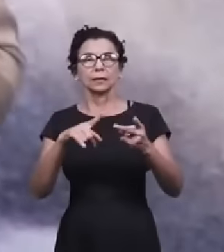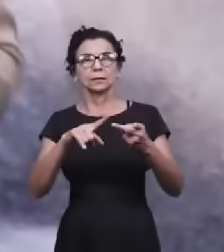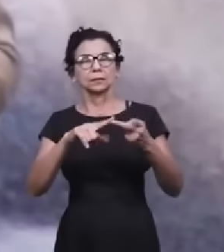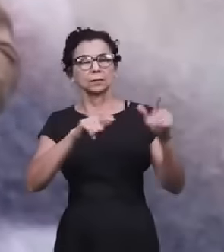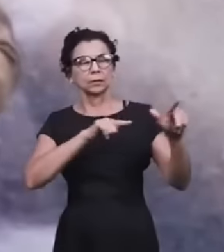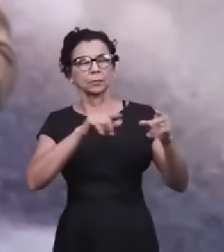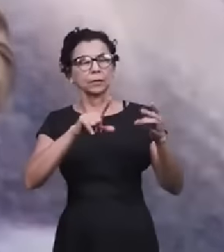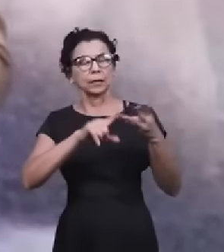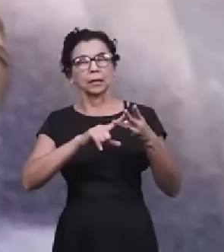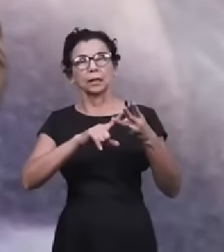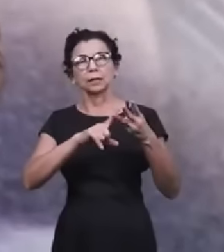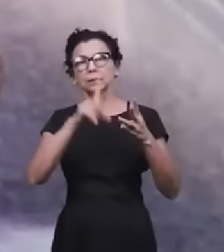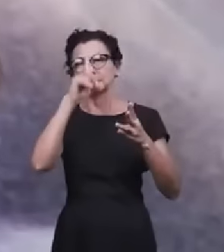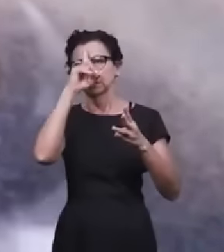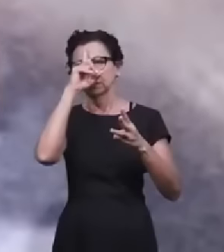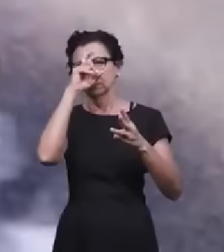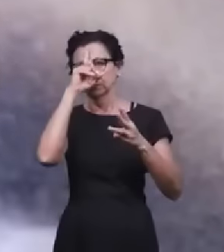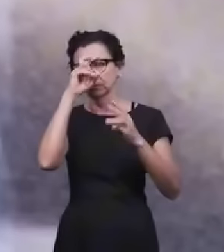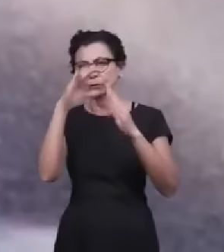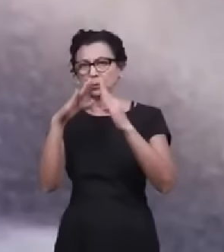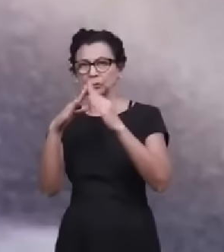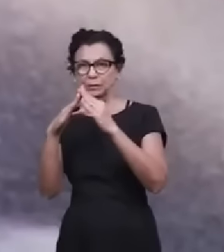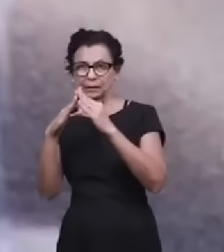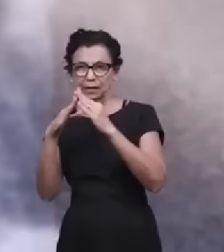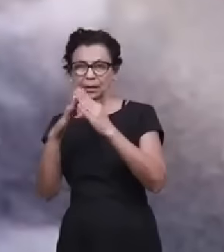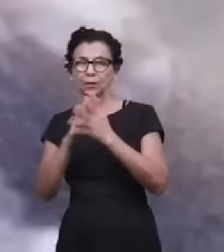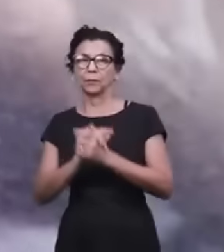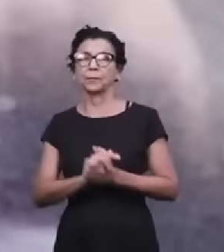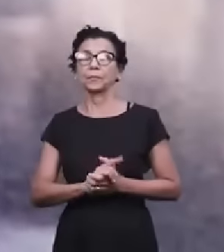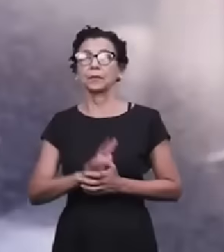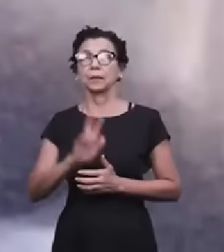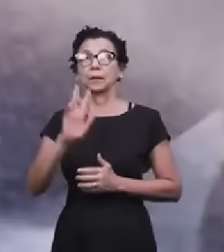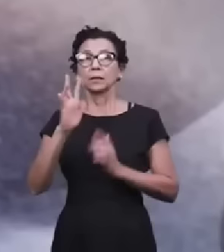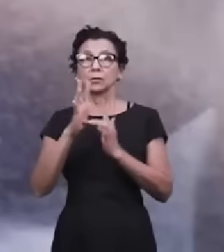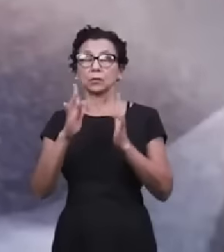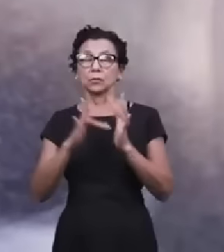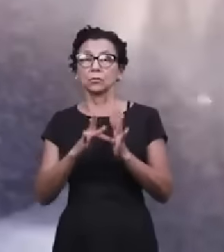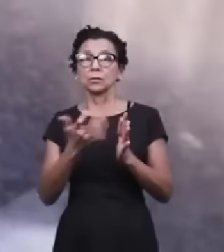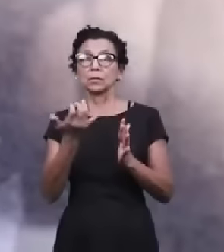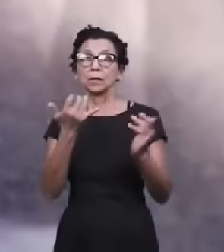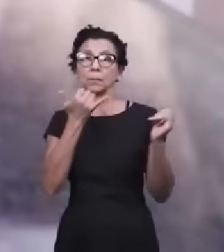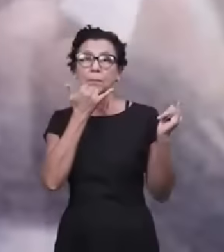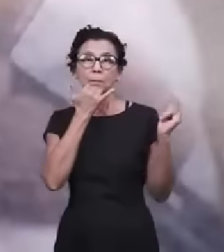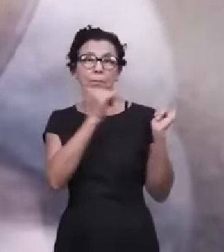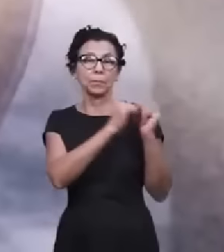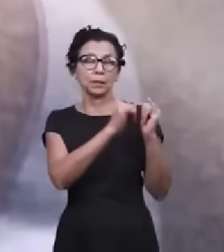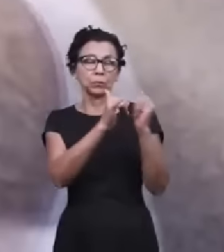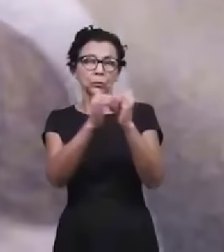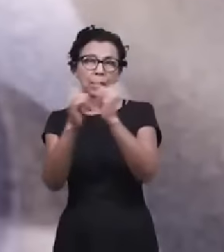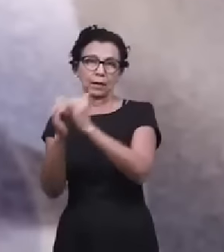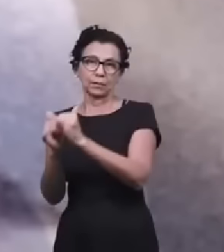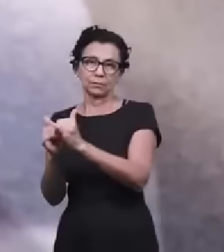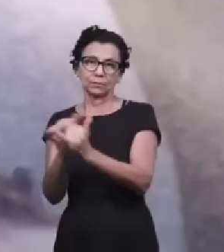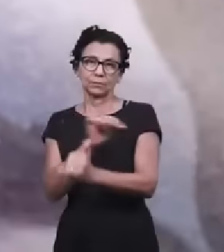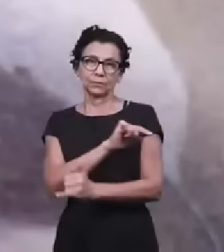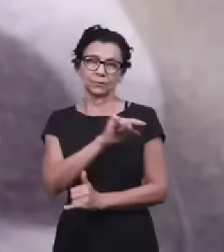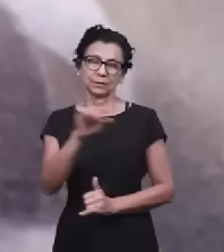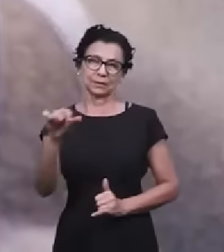trabalho, para dizer que Ele tem perdão para te dar. E o perdão do Senhor é sublime.